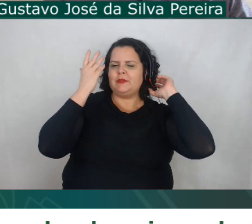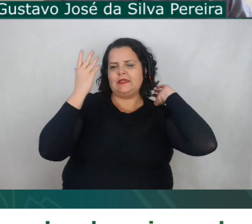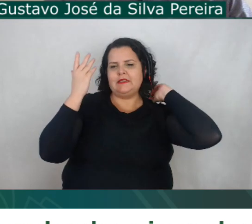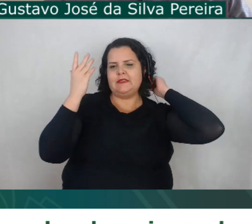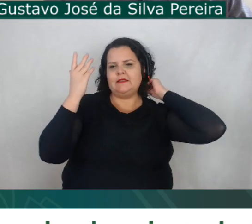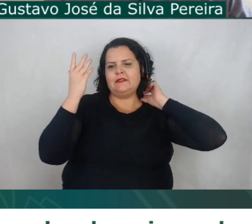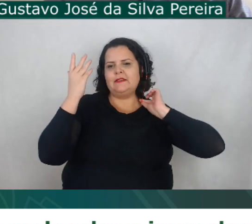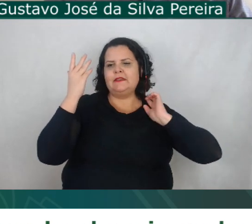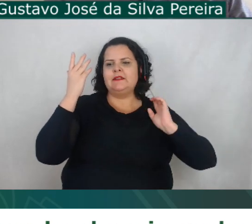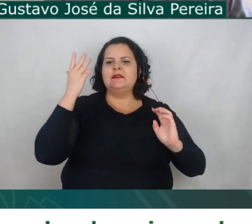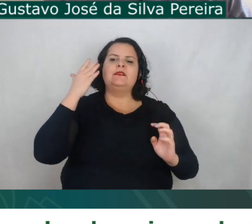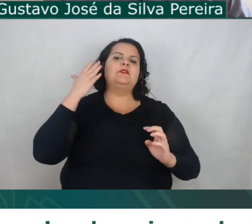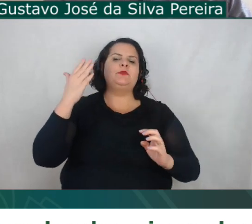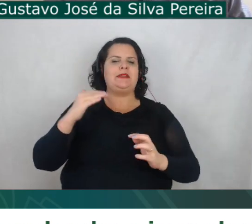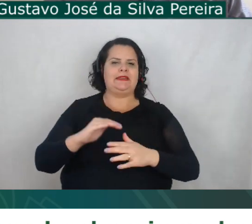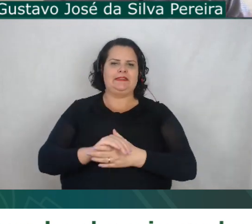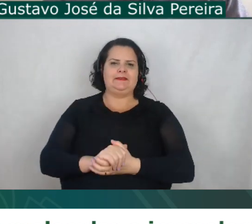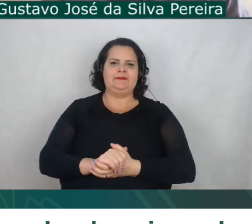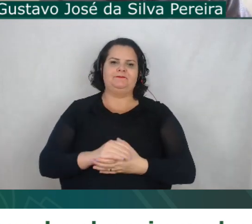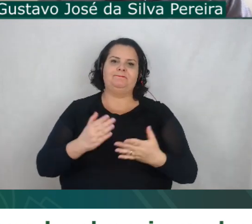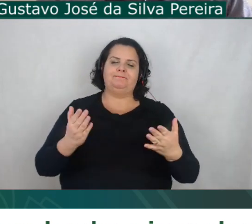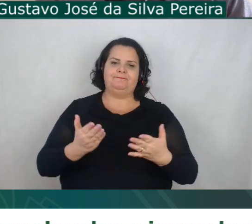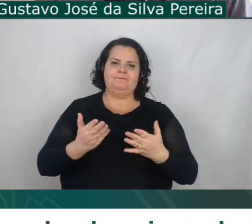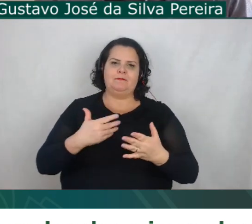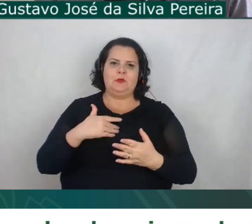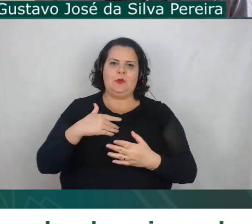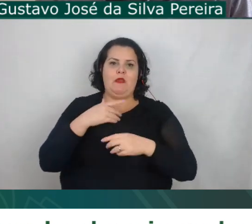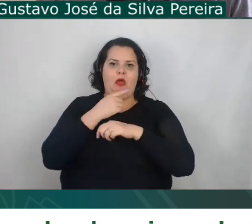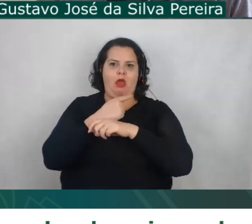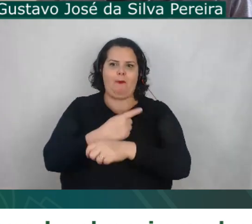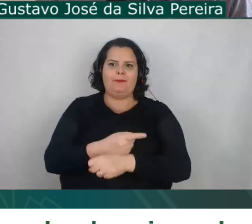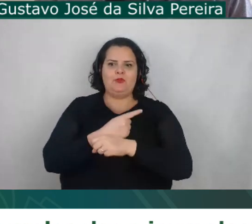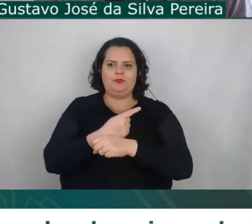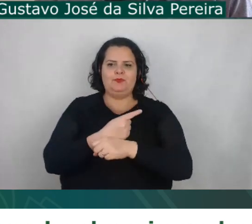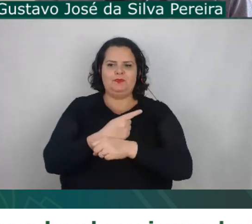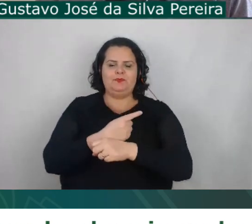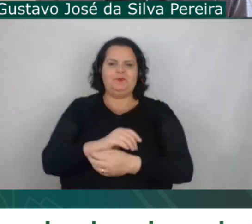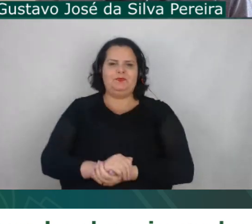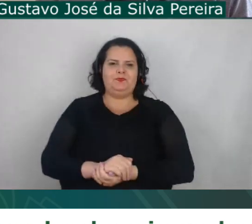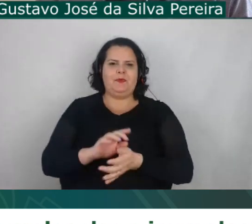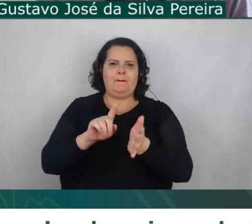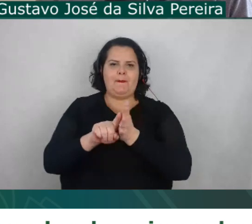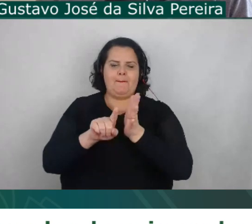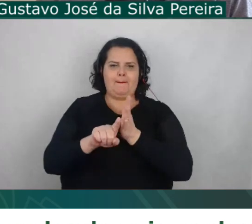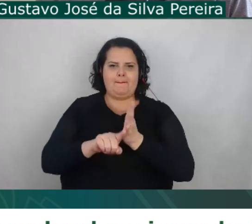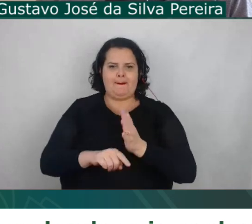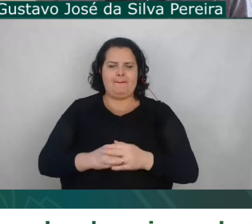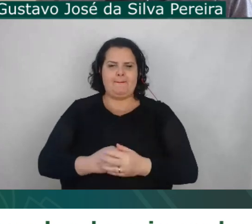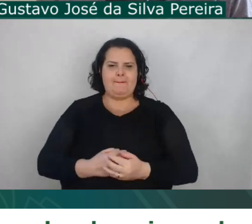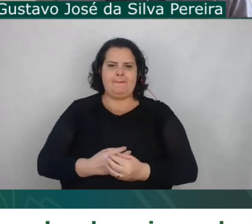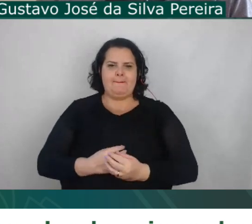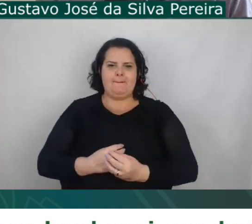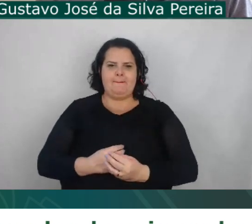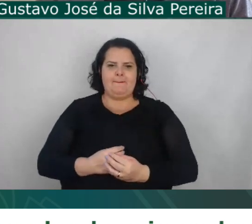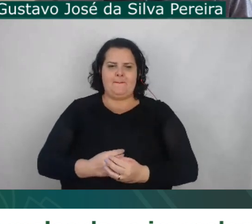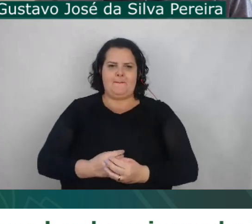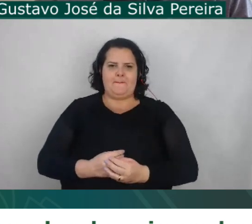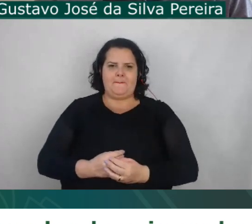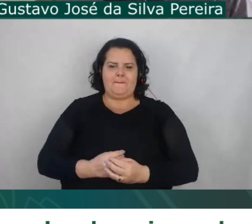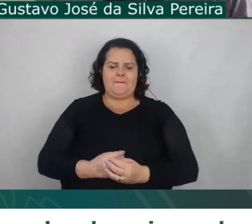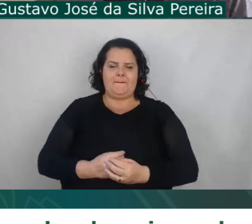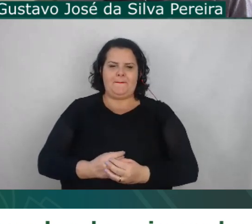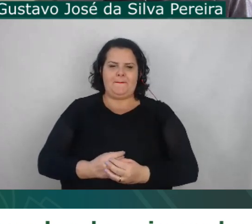uma rodada rápida de perguntas. Então, eu vou começar